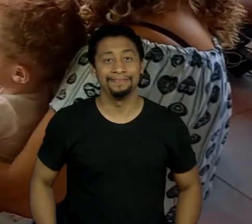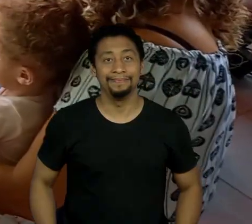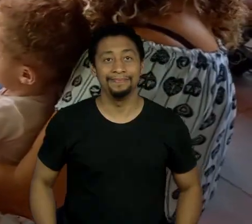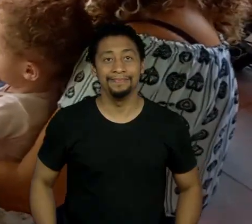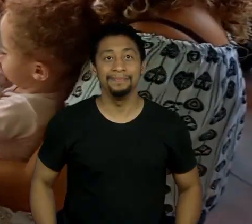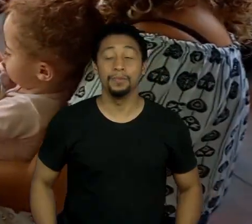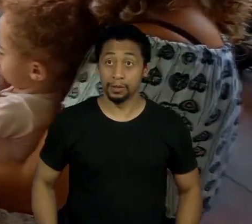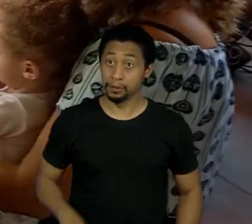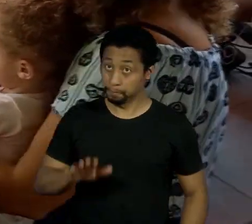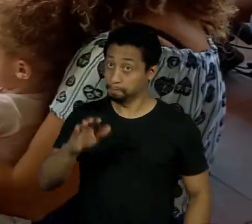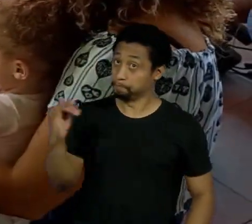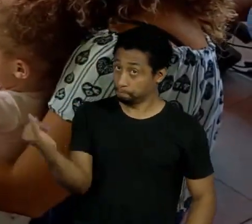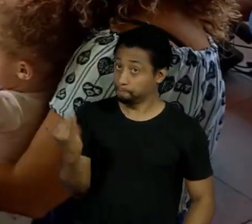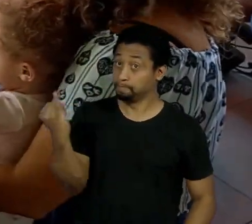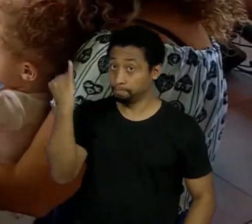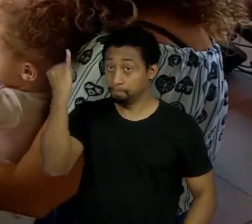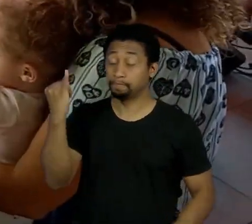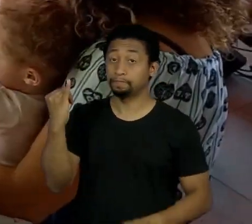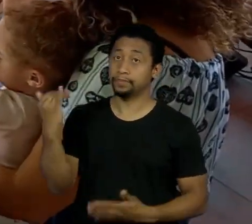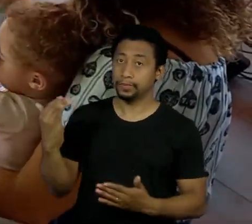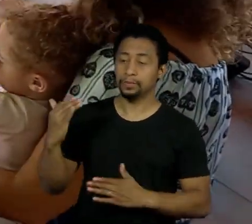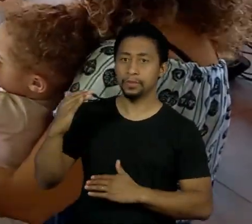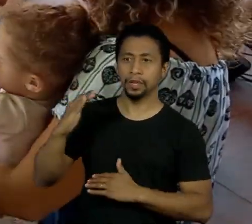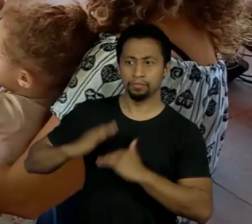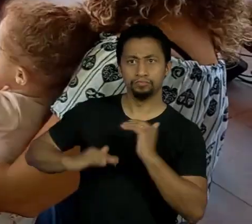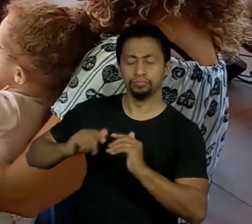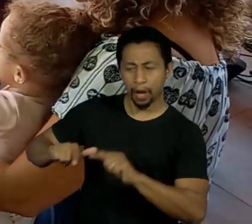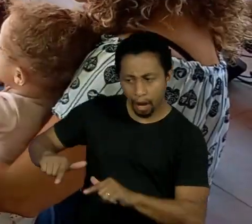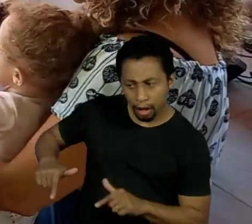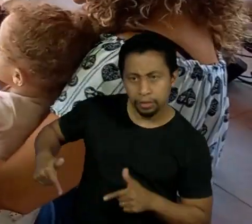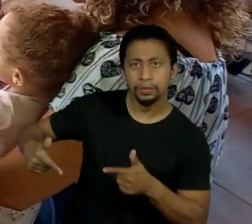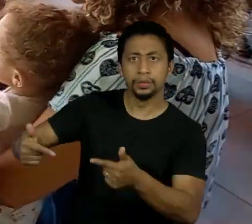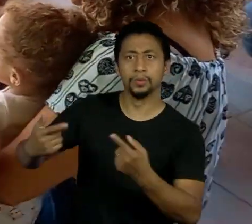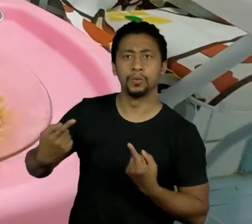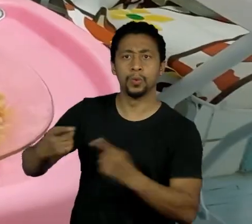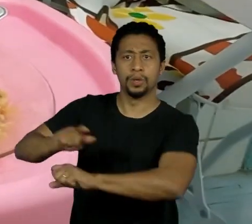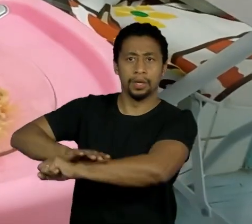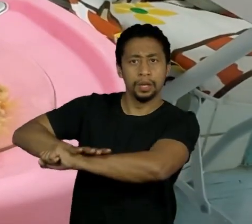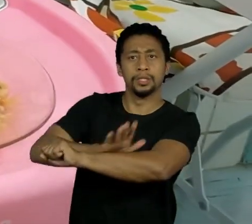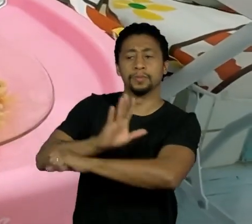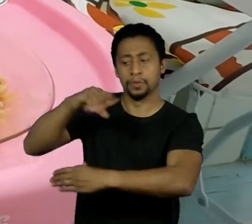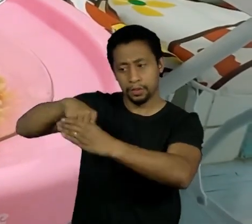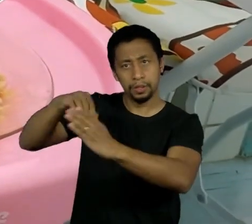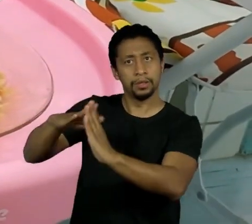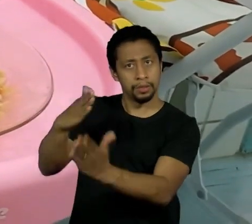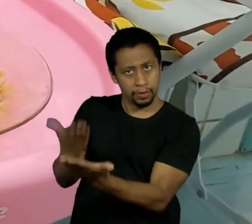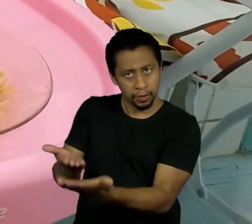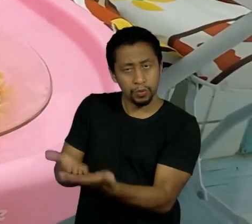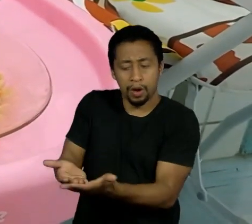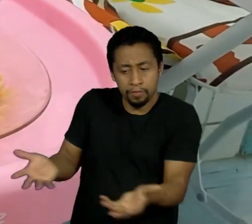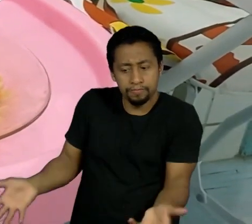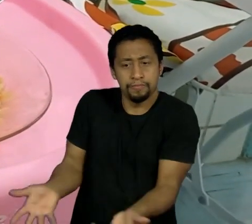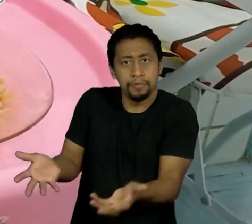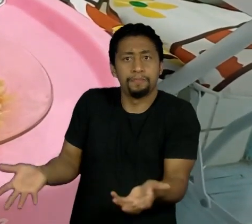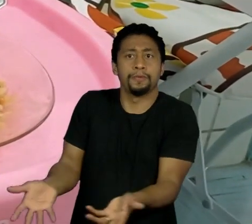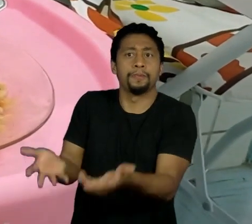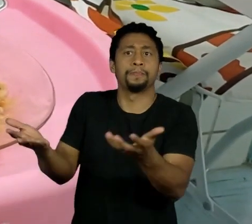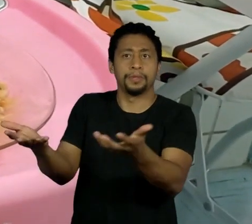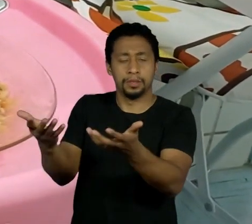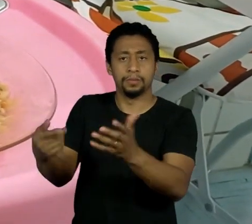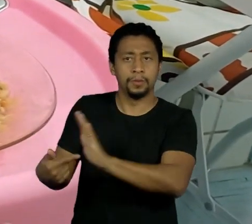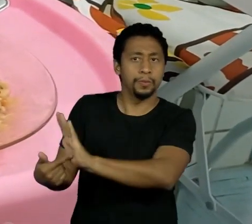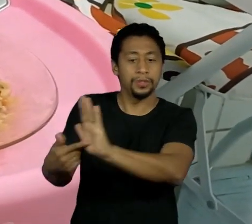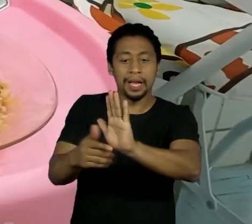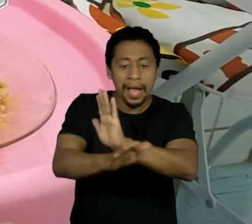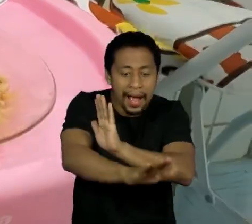A importância das práticas antirracistas na escola é o fomento desse repertório para